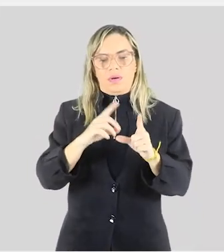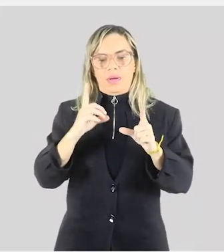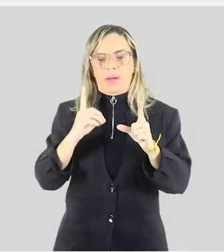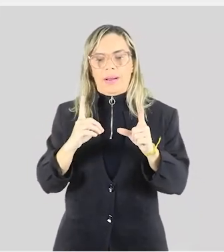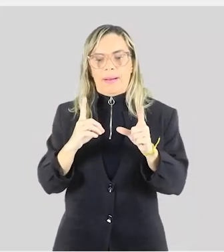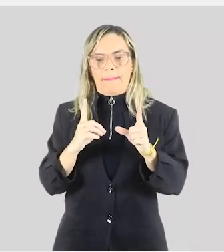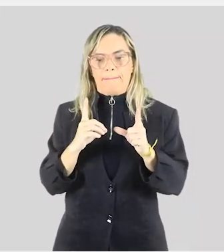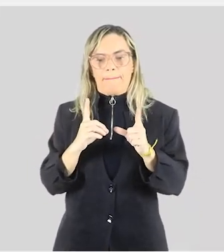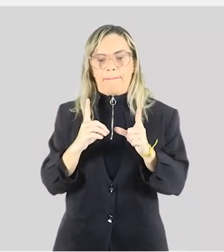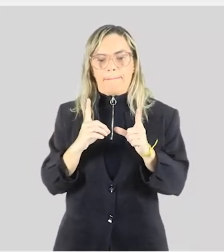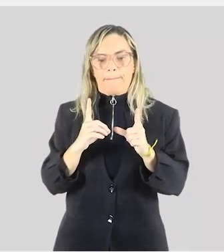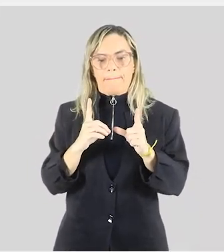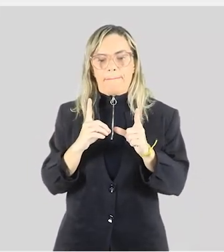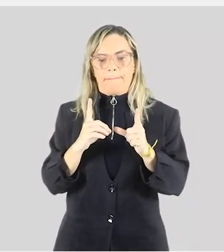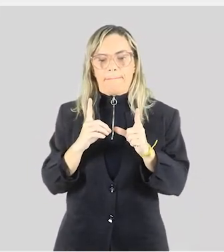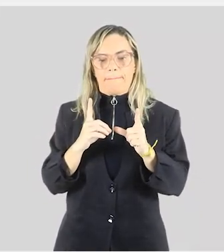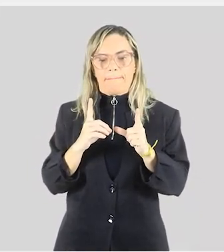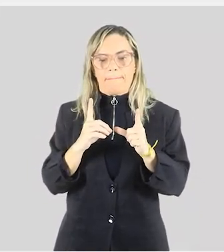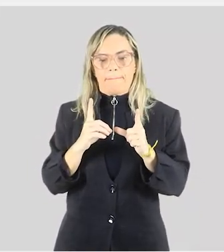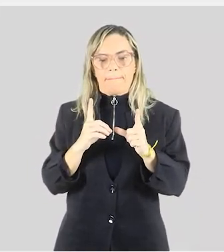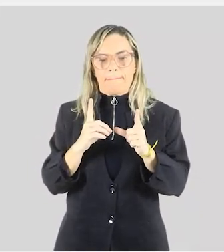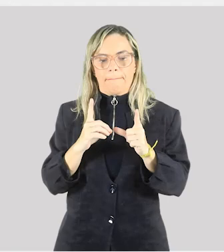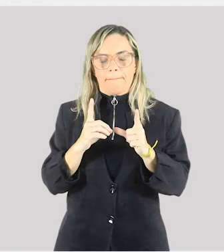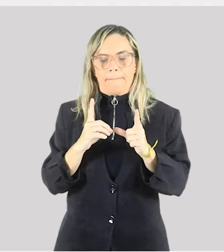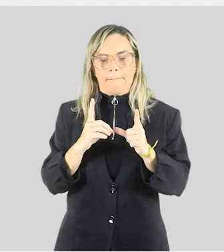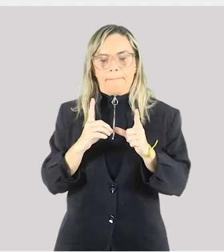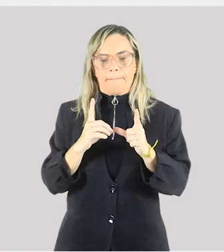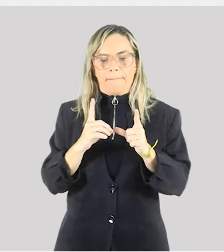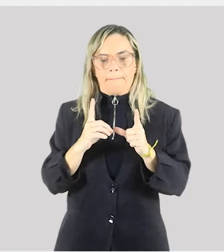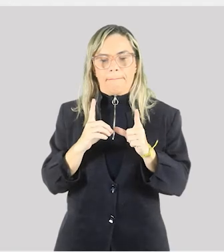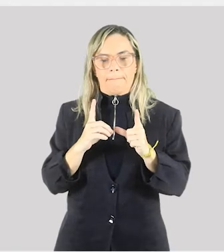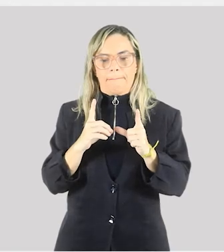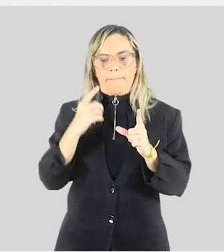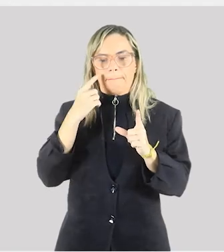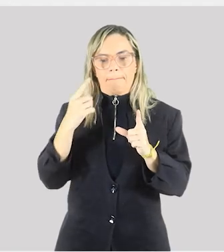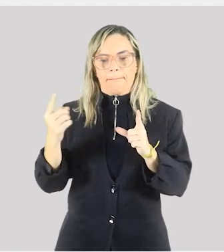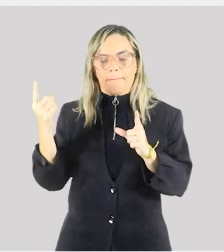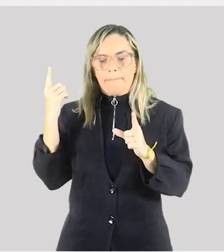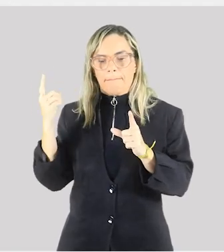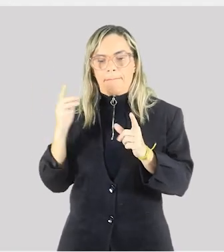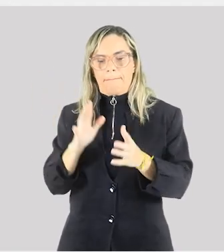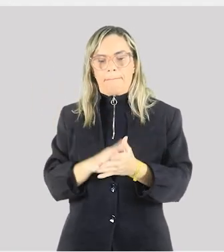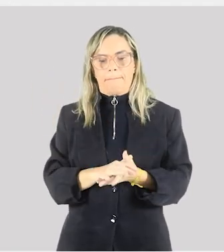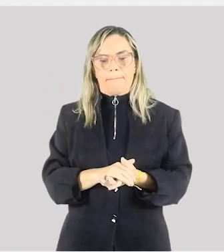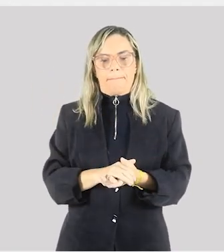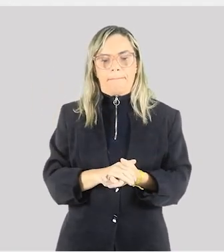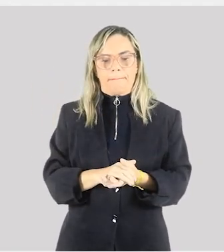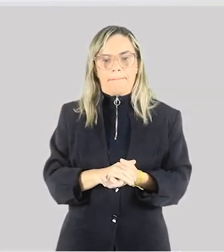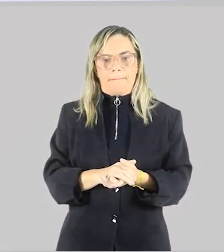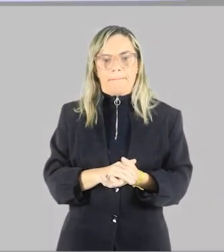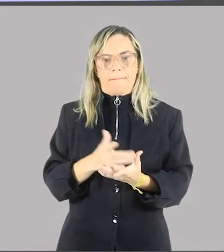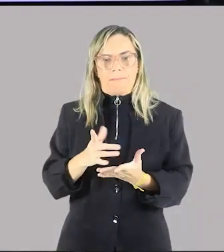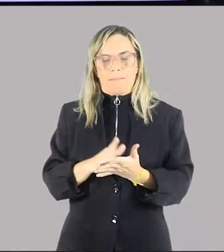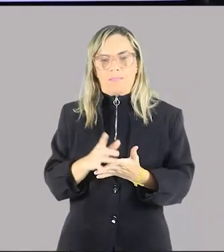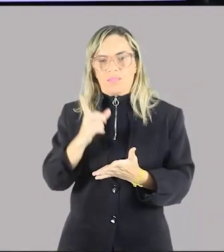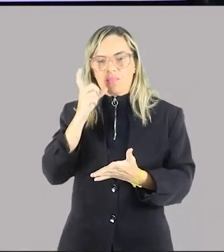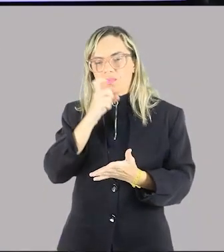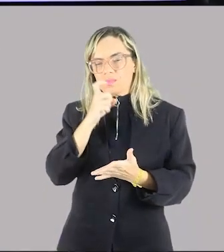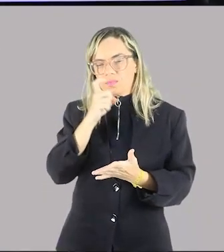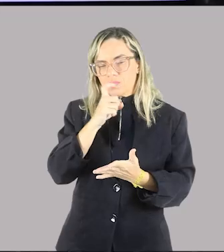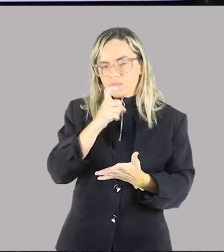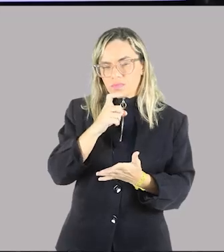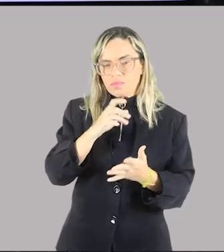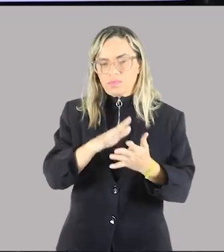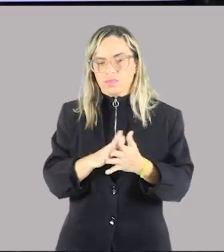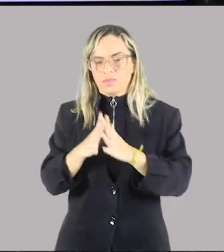ser considerados como servidores públicos. É uma pegadinha, tudo bem? Servidores temporários em sentido